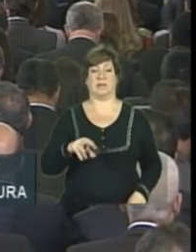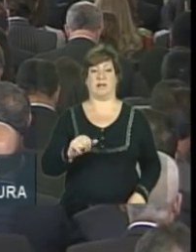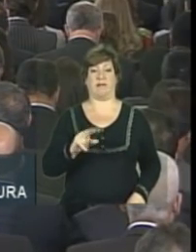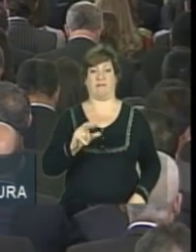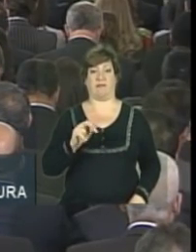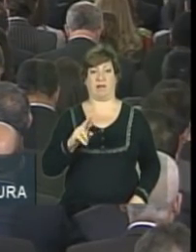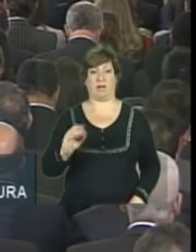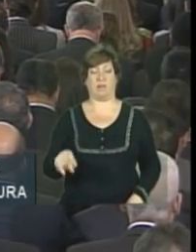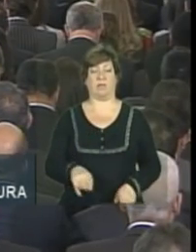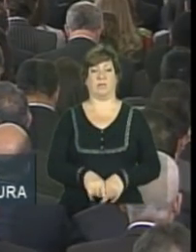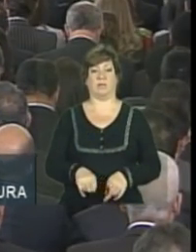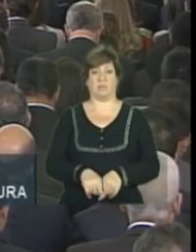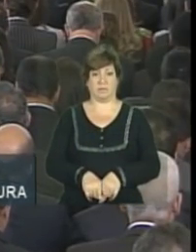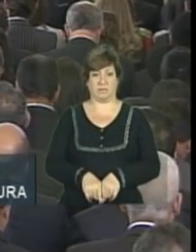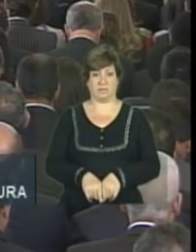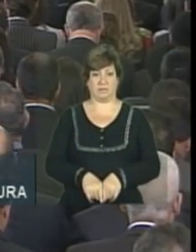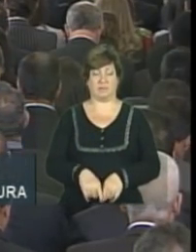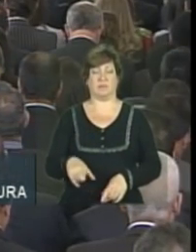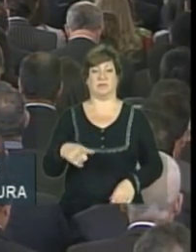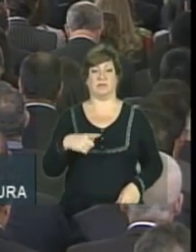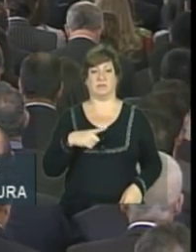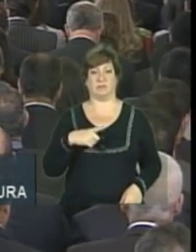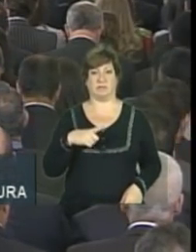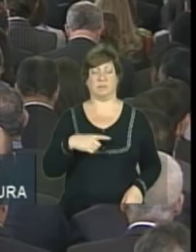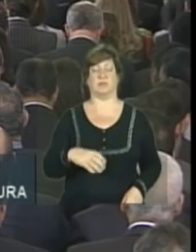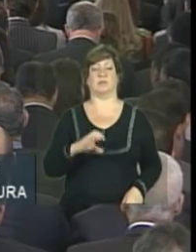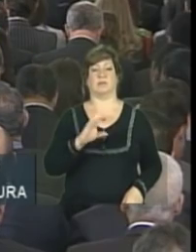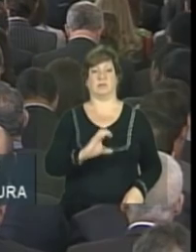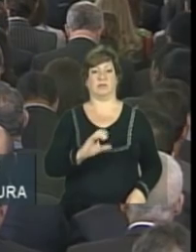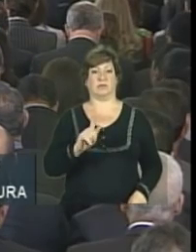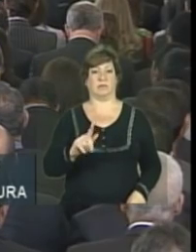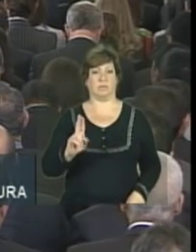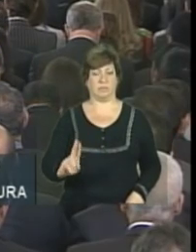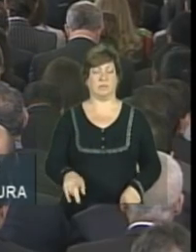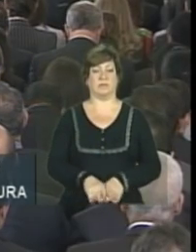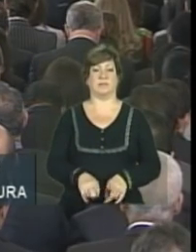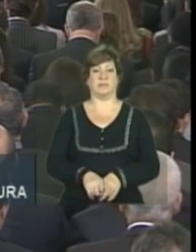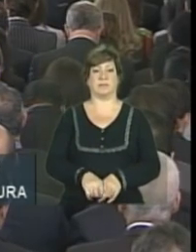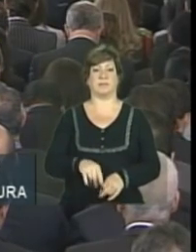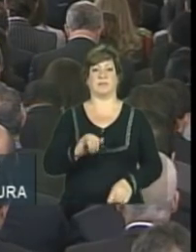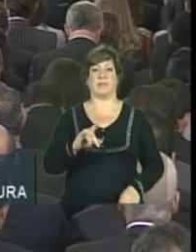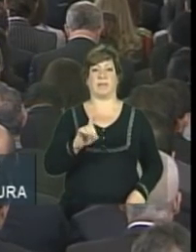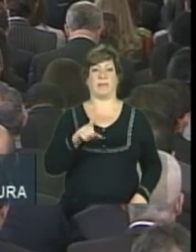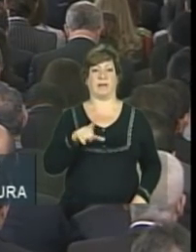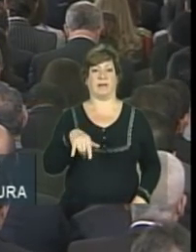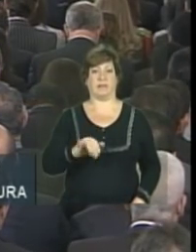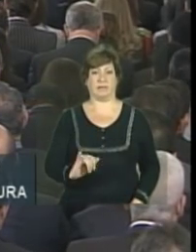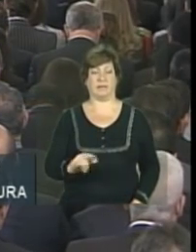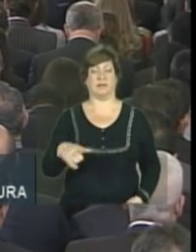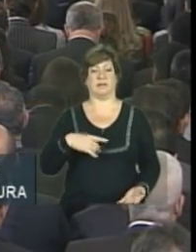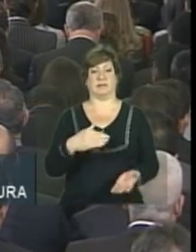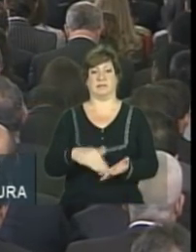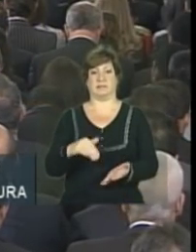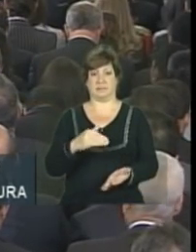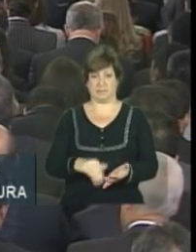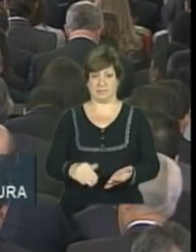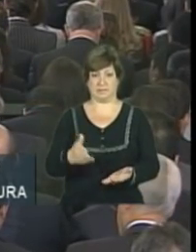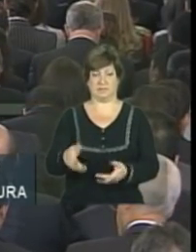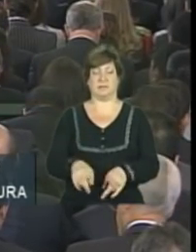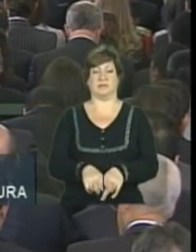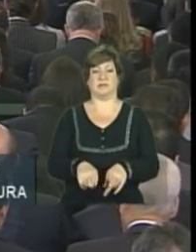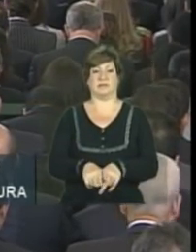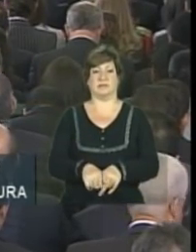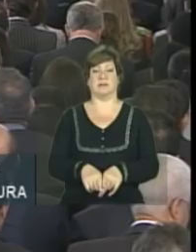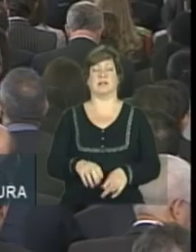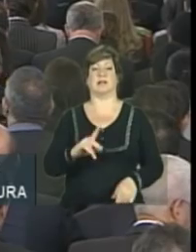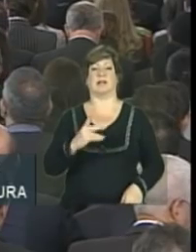interino da Controladoria Geral da União, e Delícia Alvati, da Secretaria de Relações Institucionais,